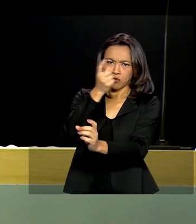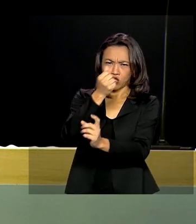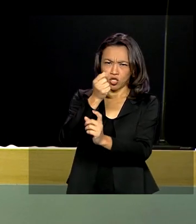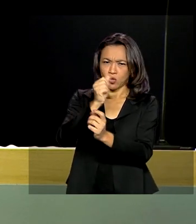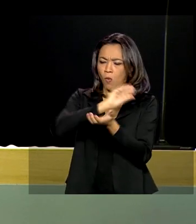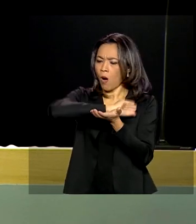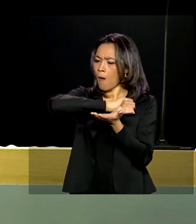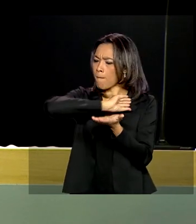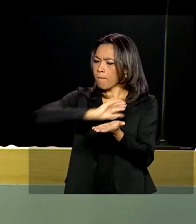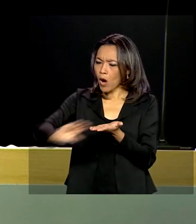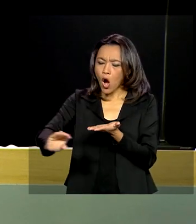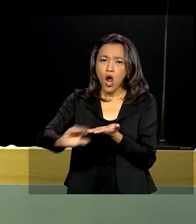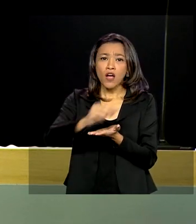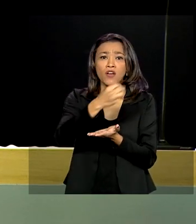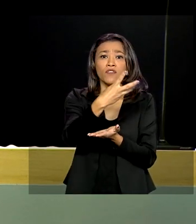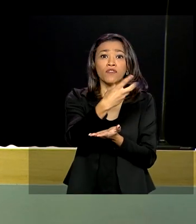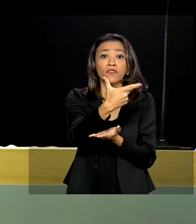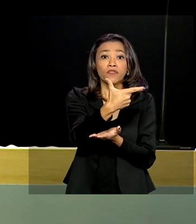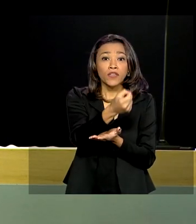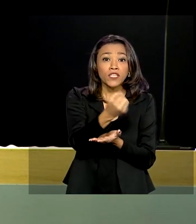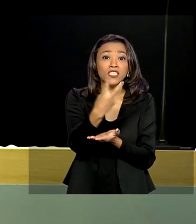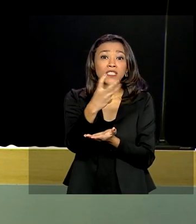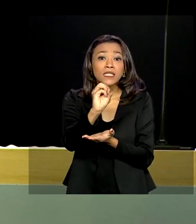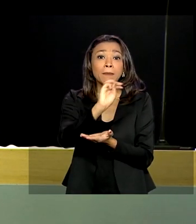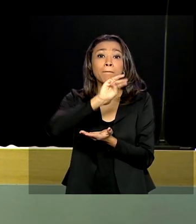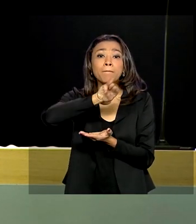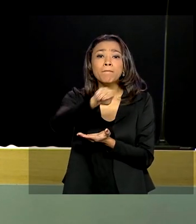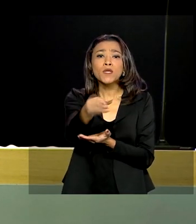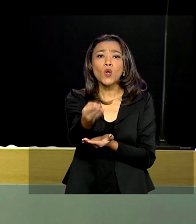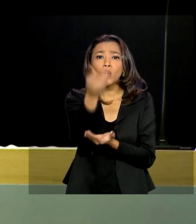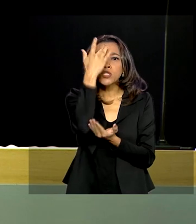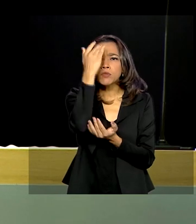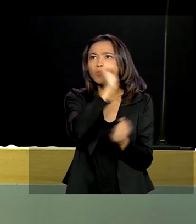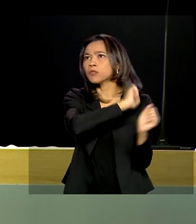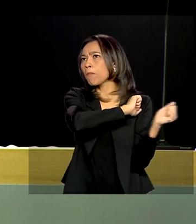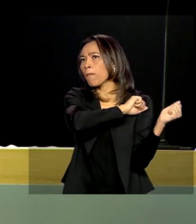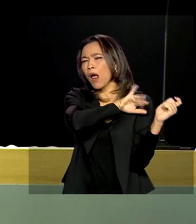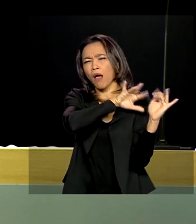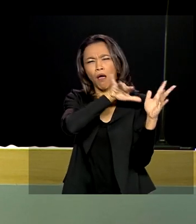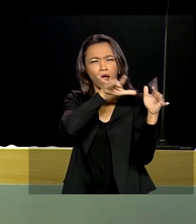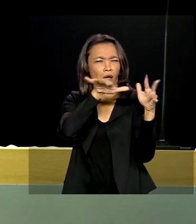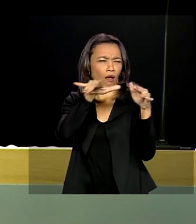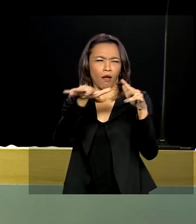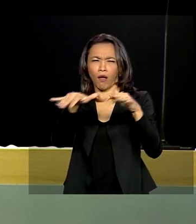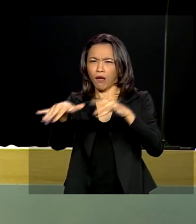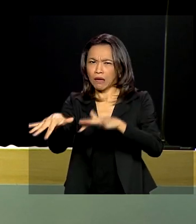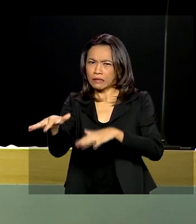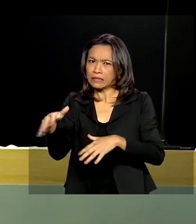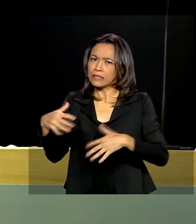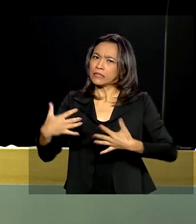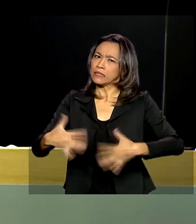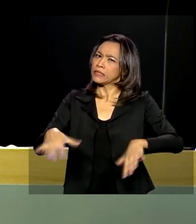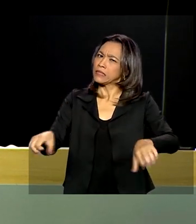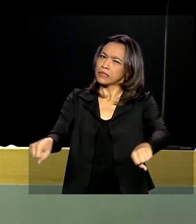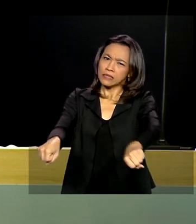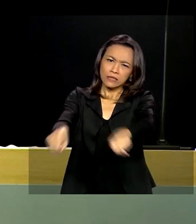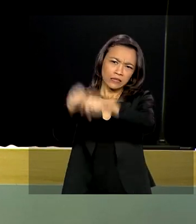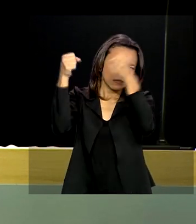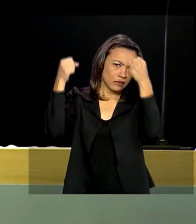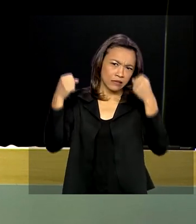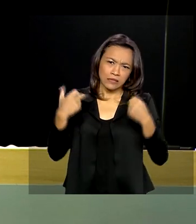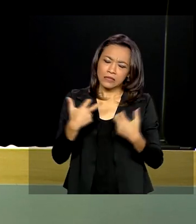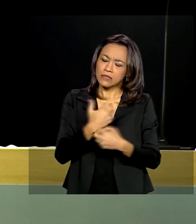se 20 30 milhões de pessoas forem juntas as agências e lotéricas são colapsos